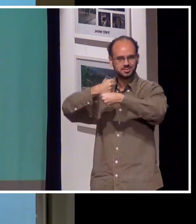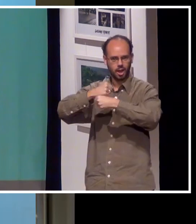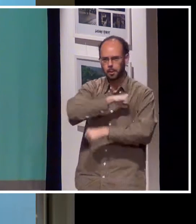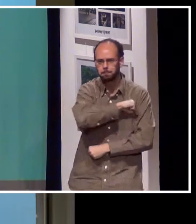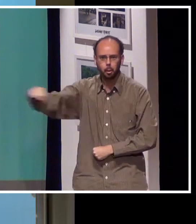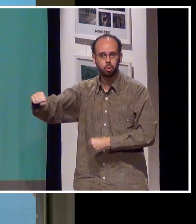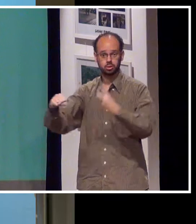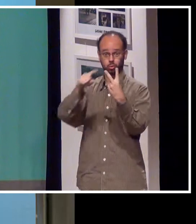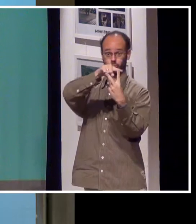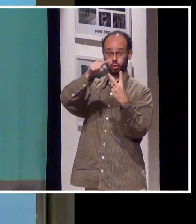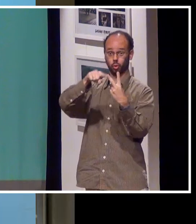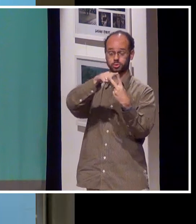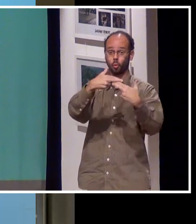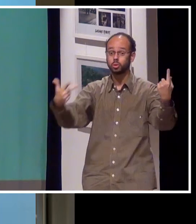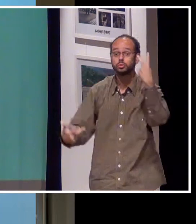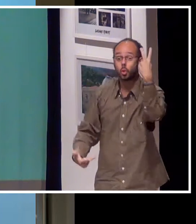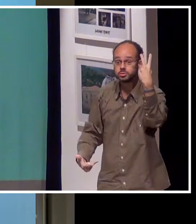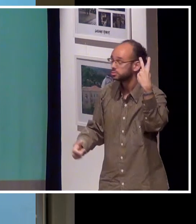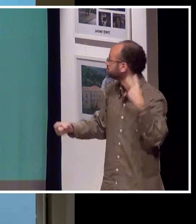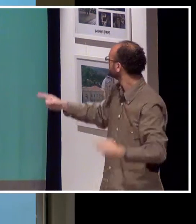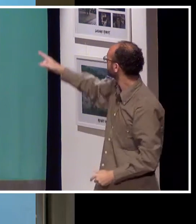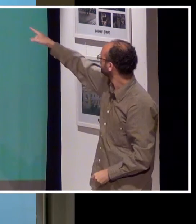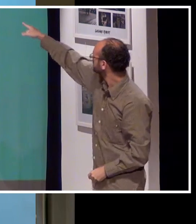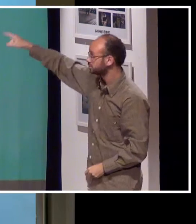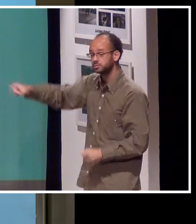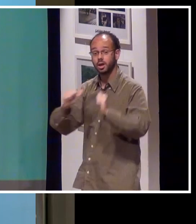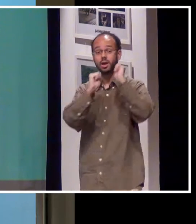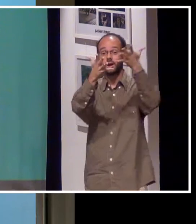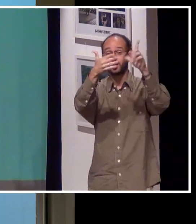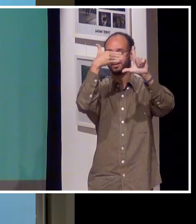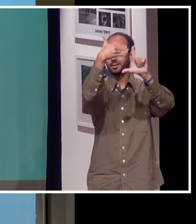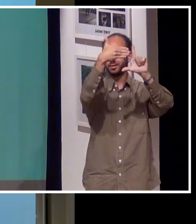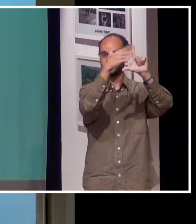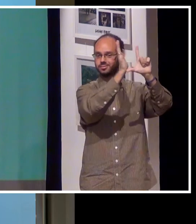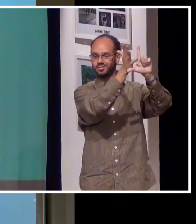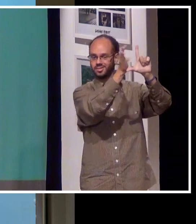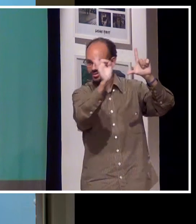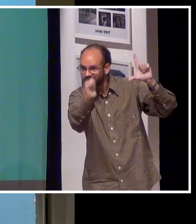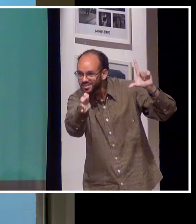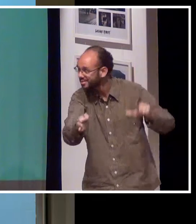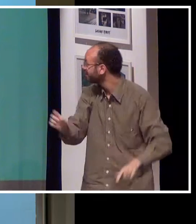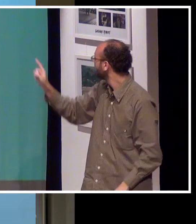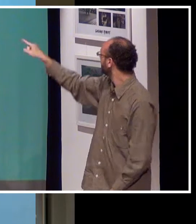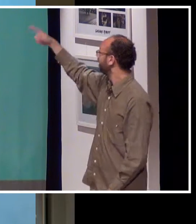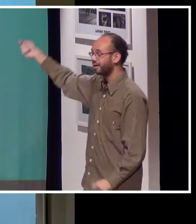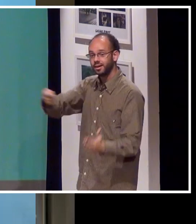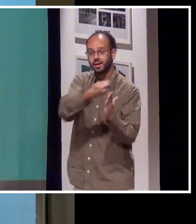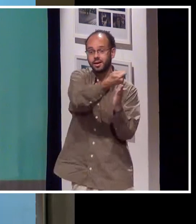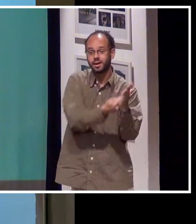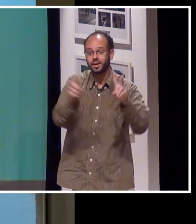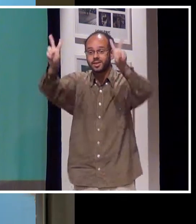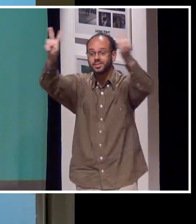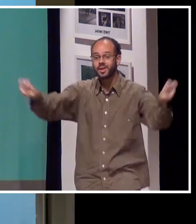Enem? No ano passado, nós tivemos e a redação em Libras.